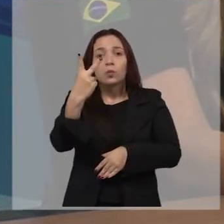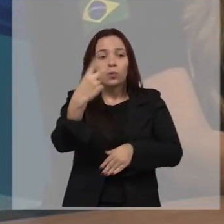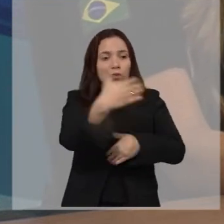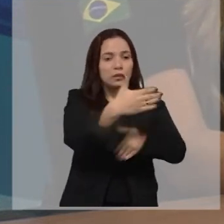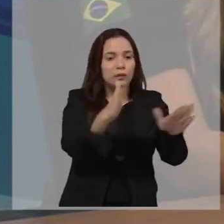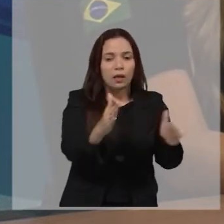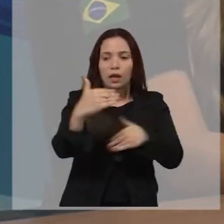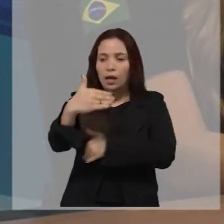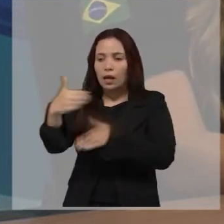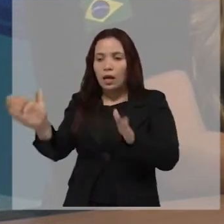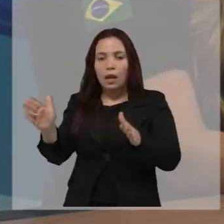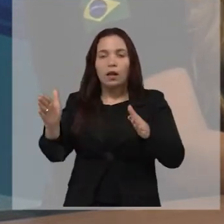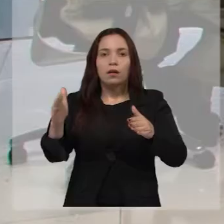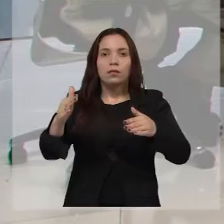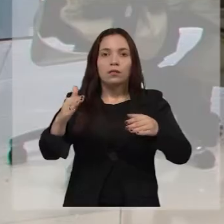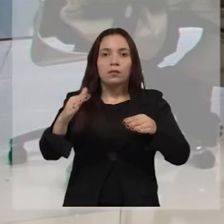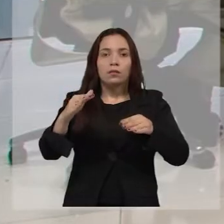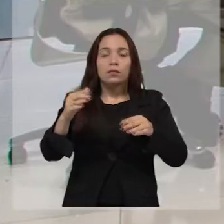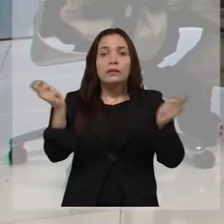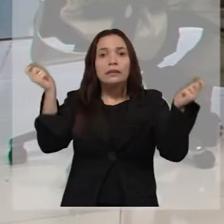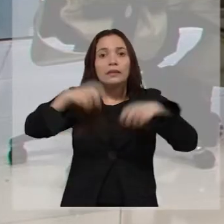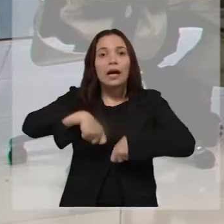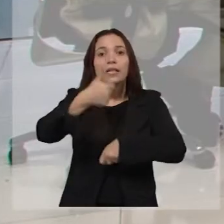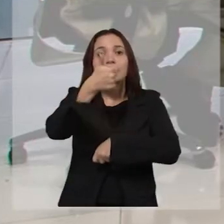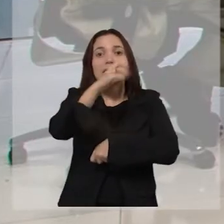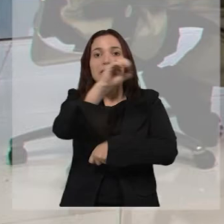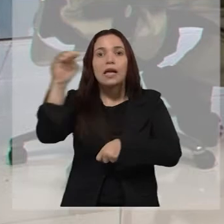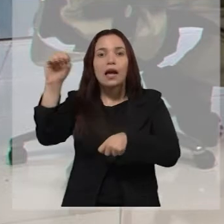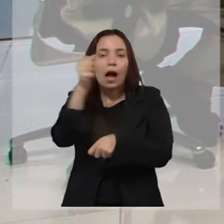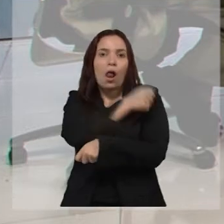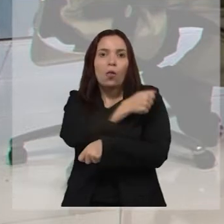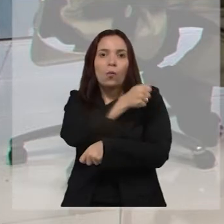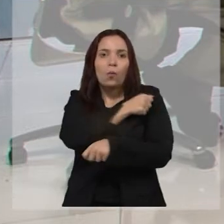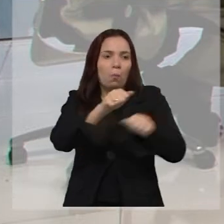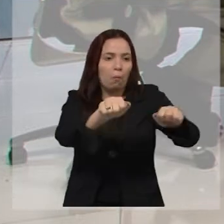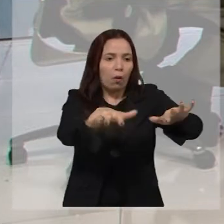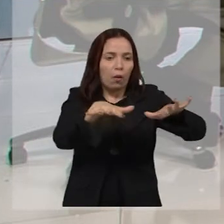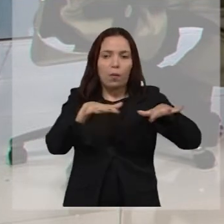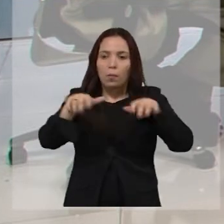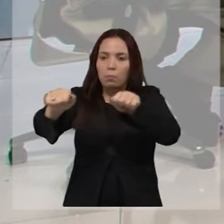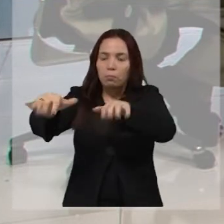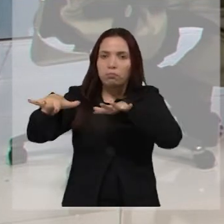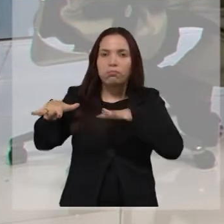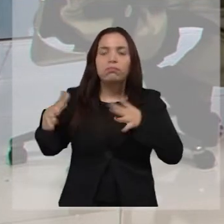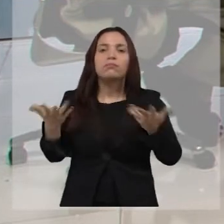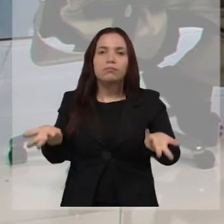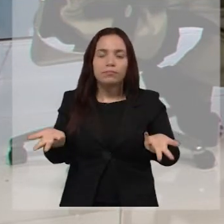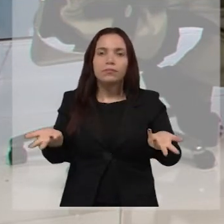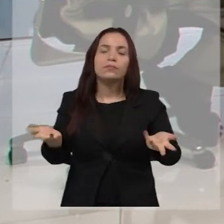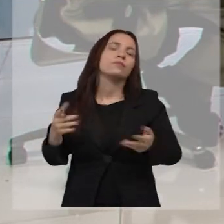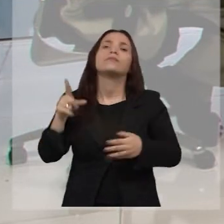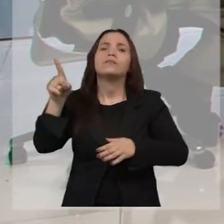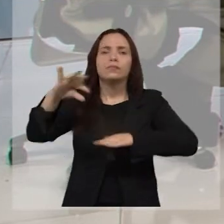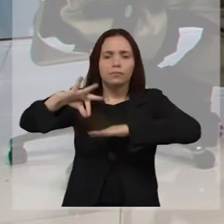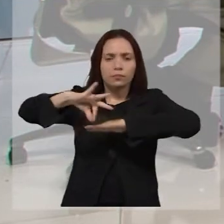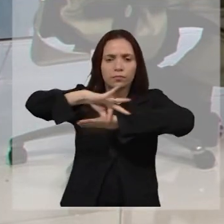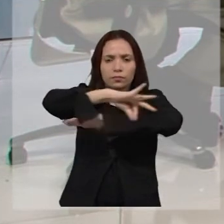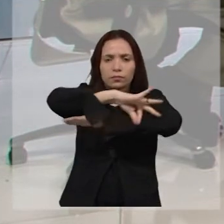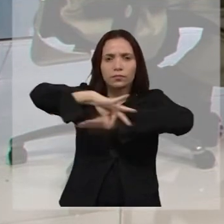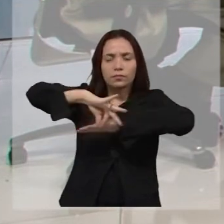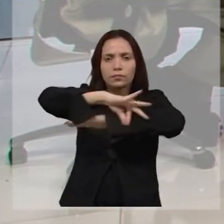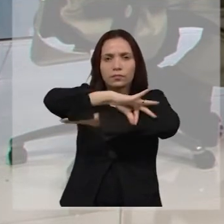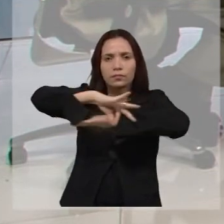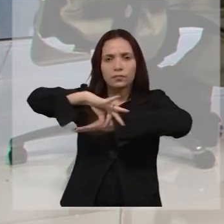100 alunos em sala de aula. 2 salas grandes. 2 salas com 2 turnos, eu tenho 100 alunos em sala. E o Imelda é uma unidade pequena, então... Quer dizer que a planta do